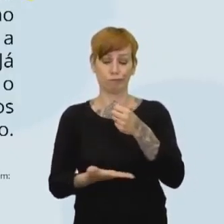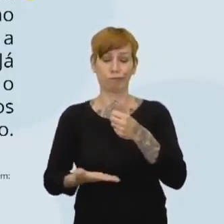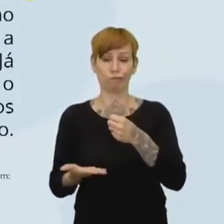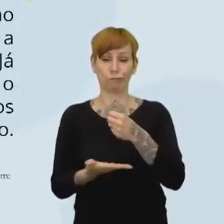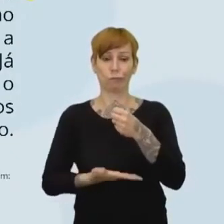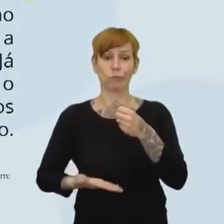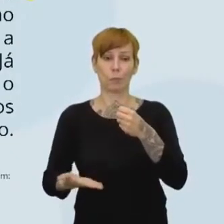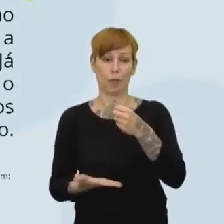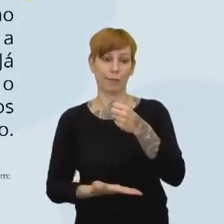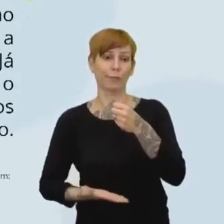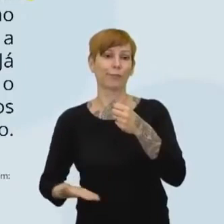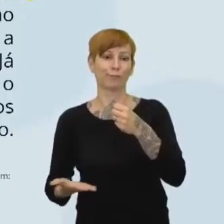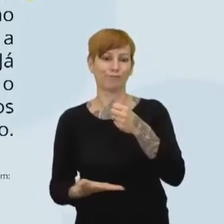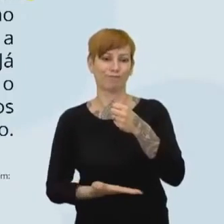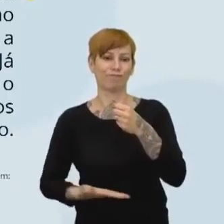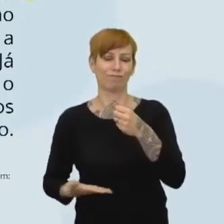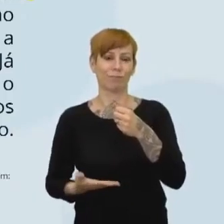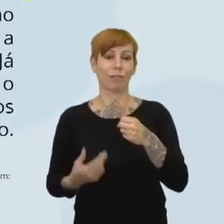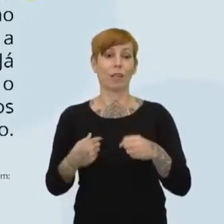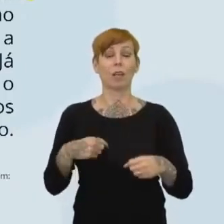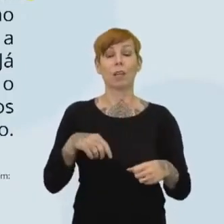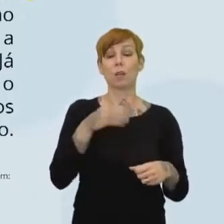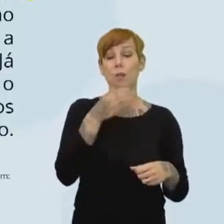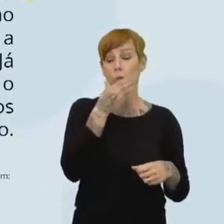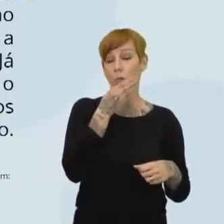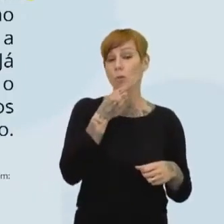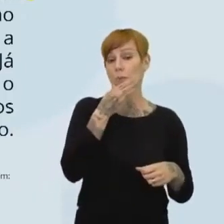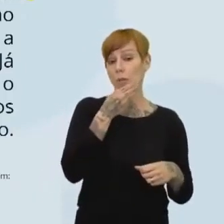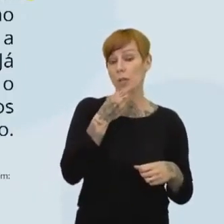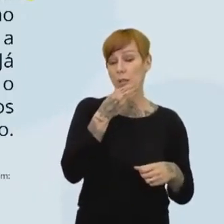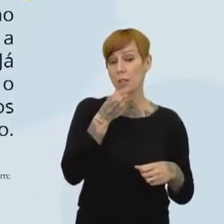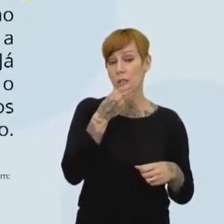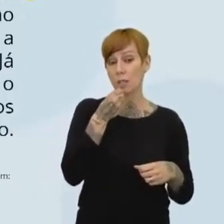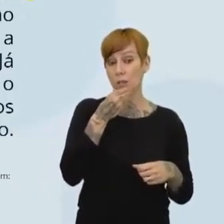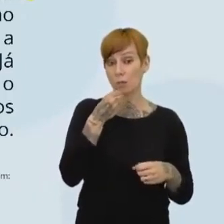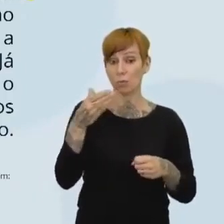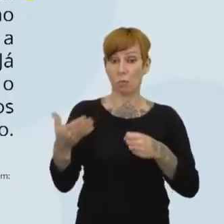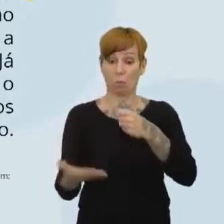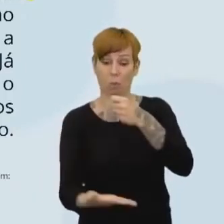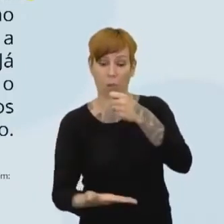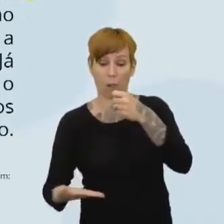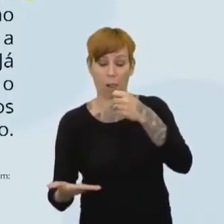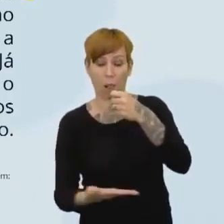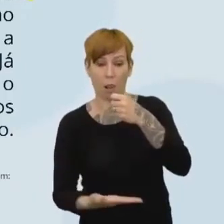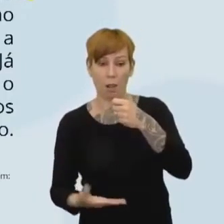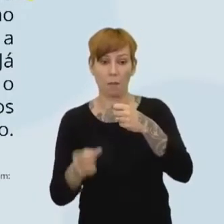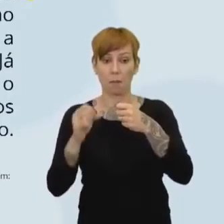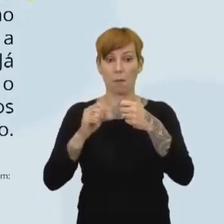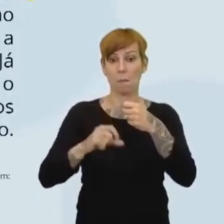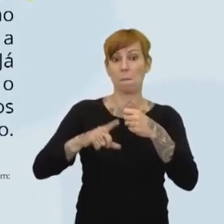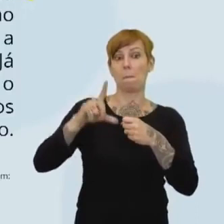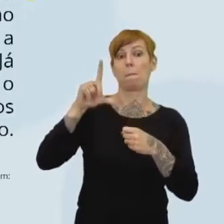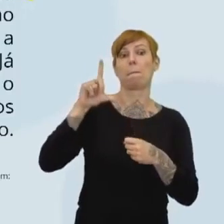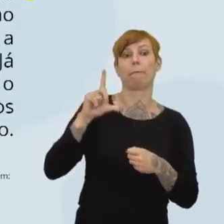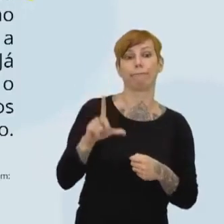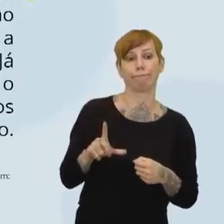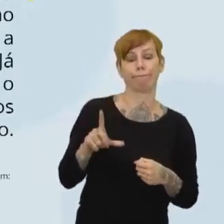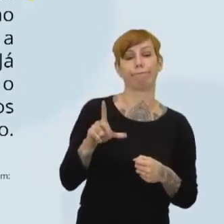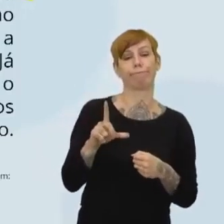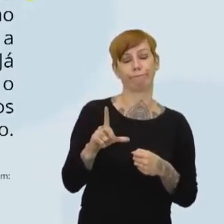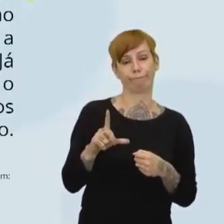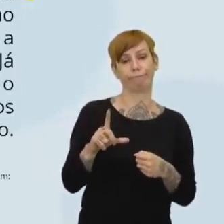básico, enquanto que os meninos, o percentual chegava a 29%, bem maior o número.